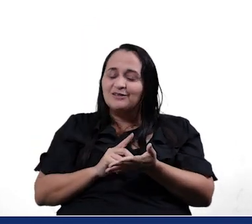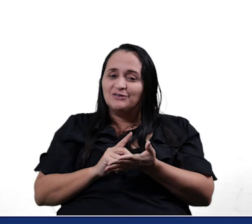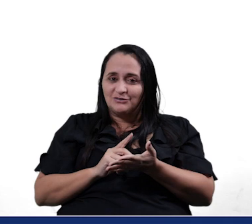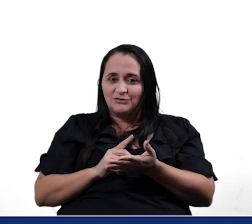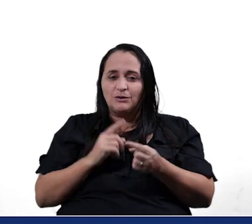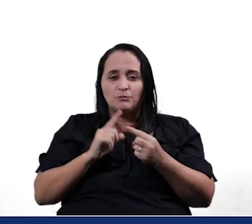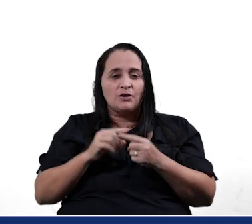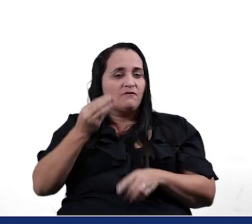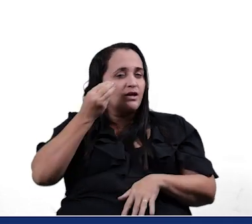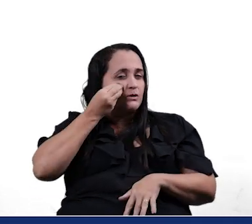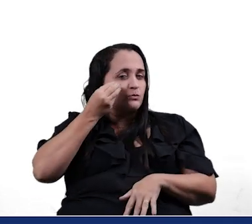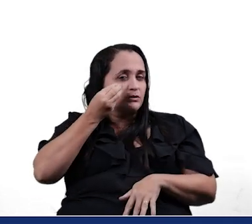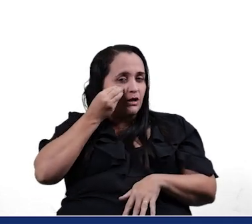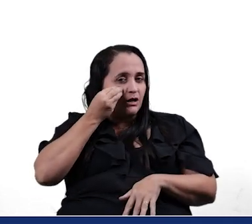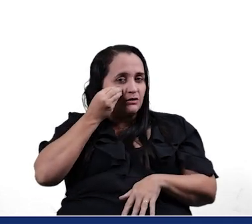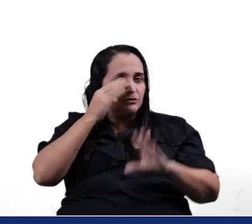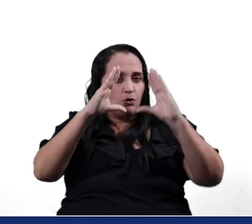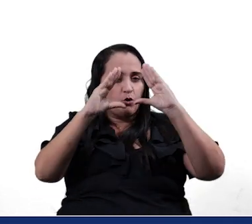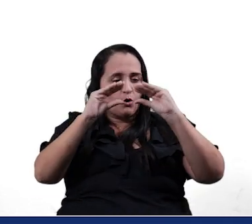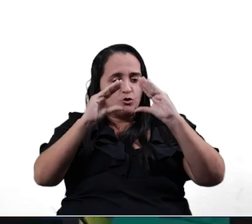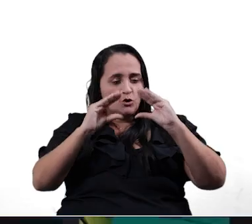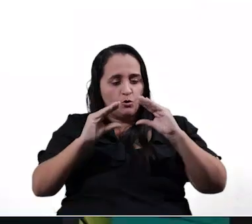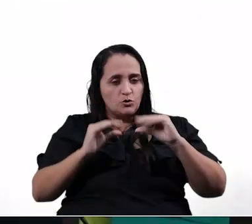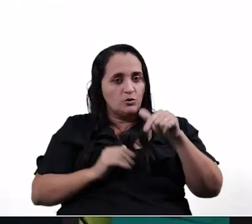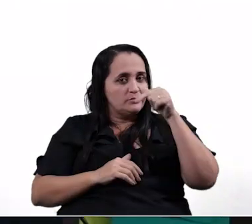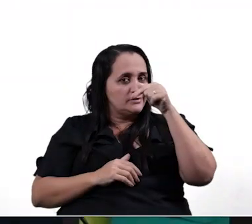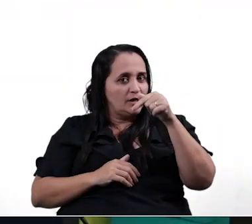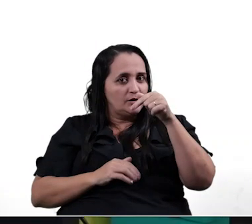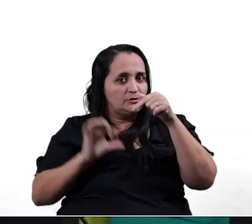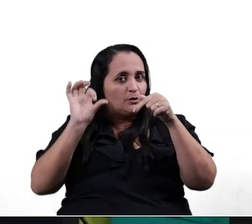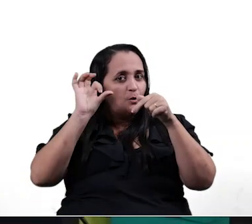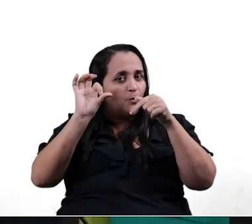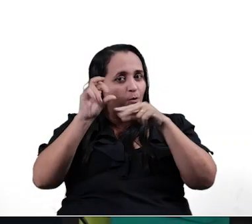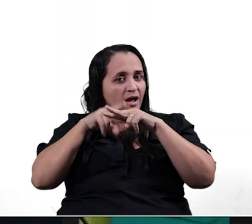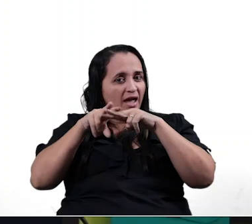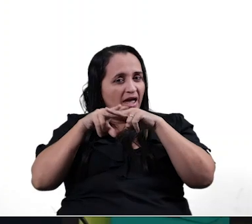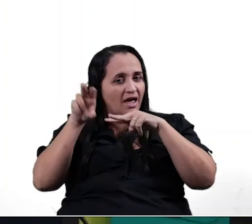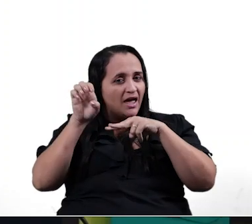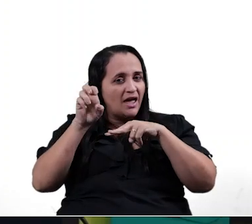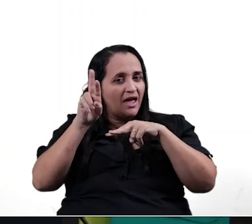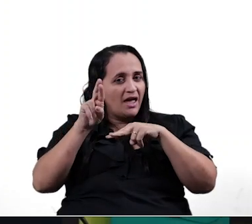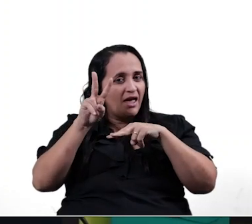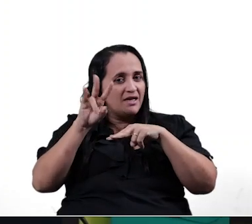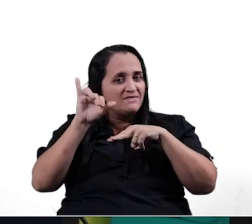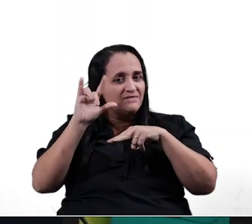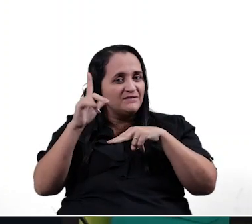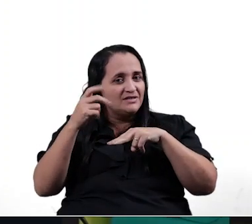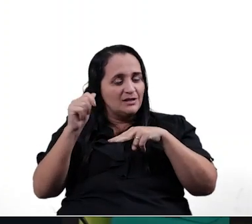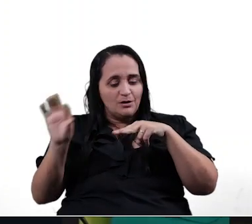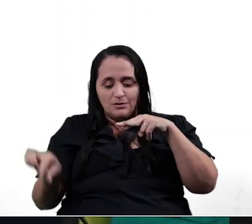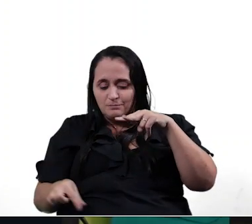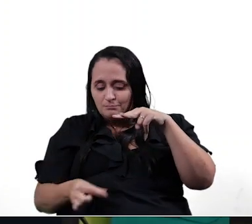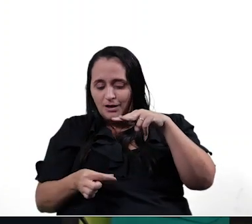porque a rainha fez o teste, colocou a ervilha lá debaixo dos colchões. Então está falando sobre isso, não está falando sobre a organização do casamento, que o príncipe nem